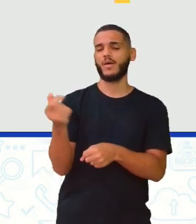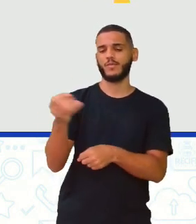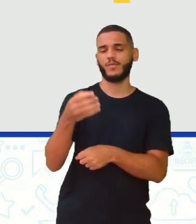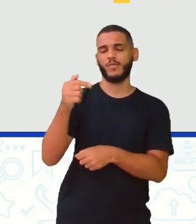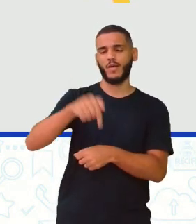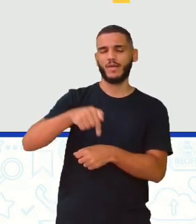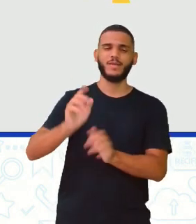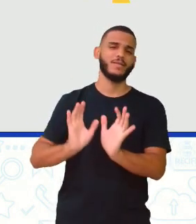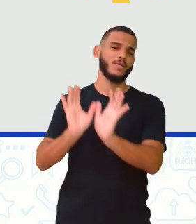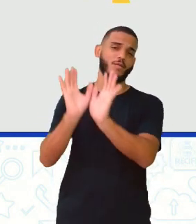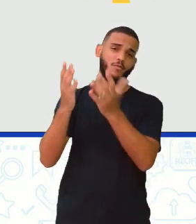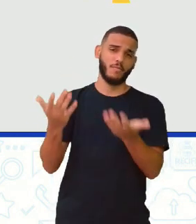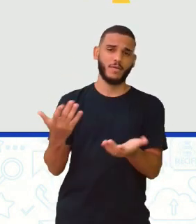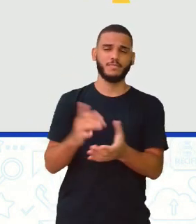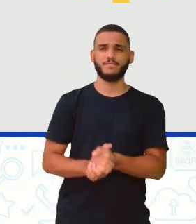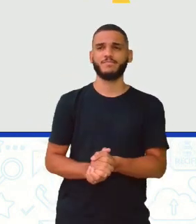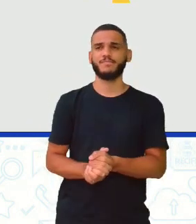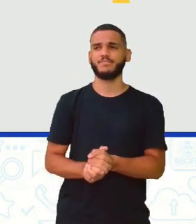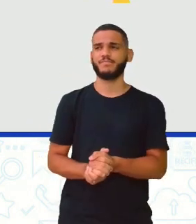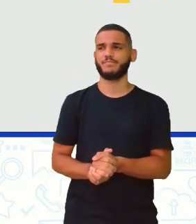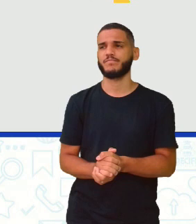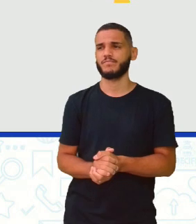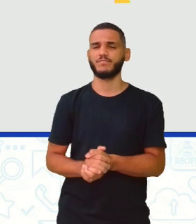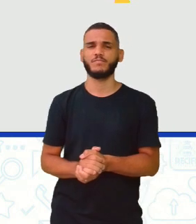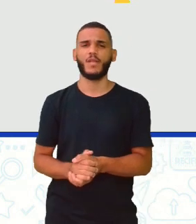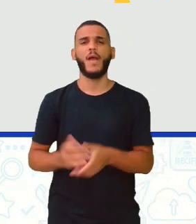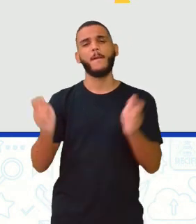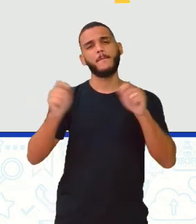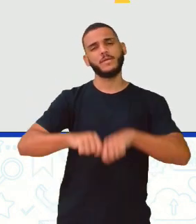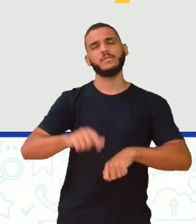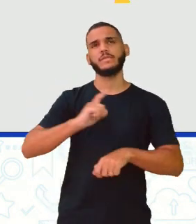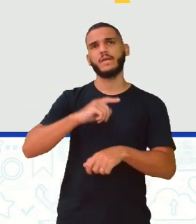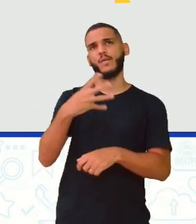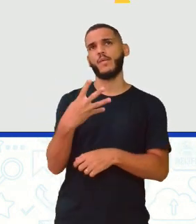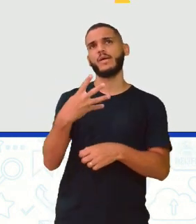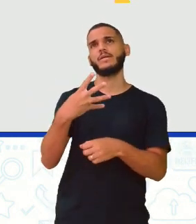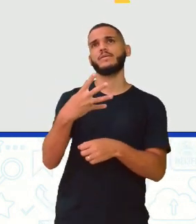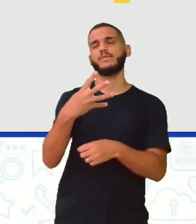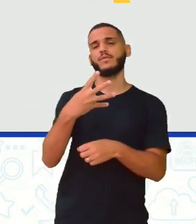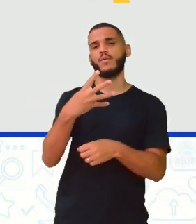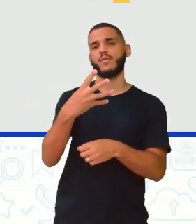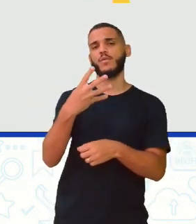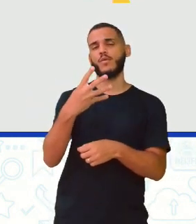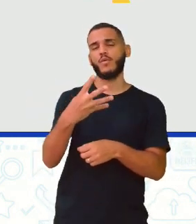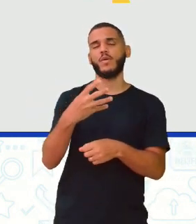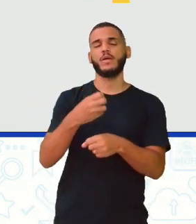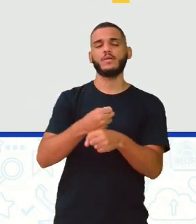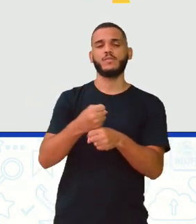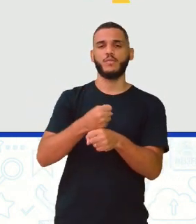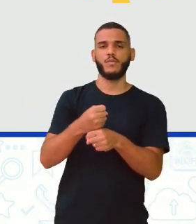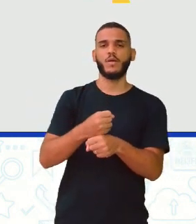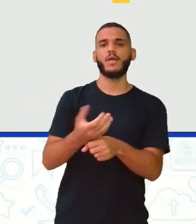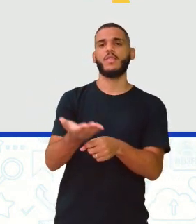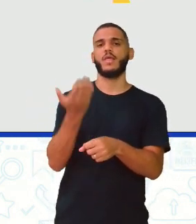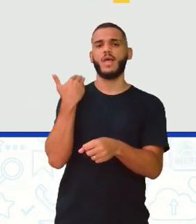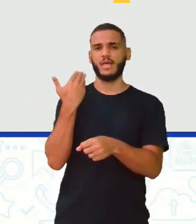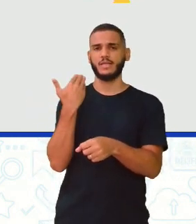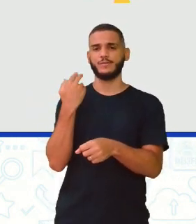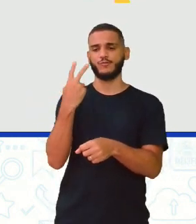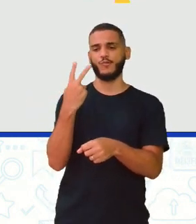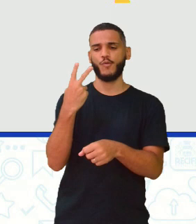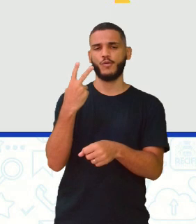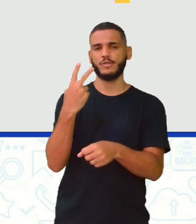tem nenhum problema. Poderia começar 4 anos antes, 8 anos antes? Pode, gente, eu estou dizendo que